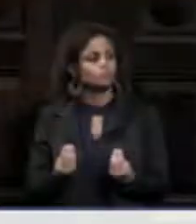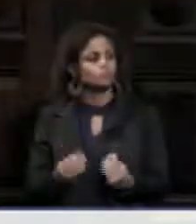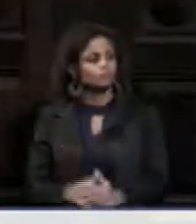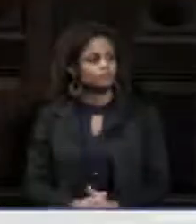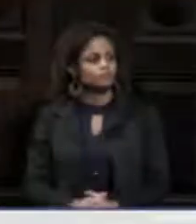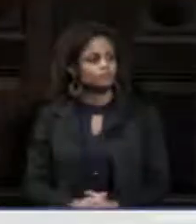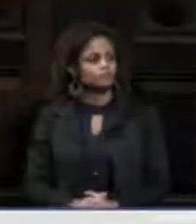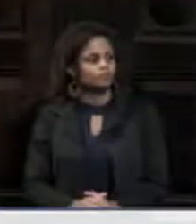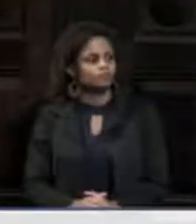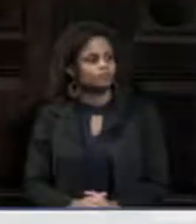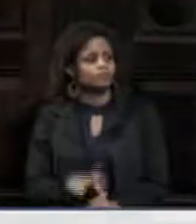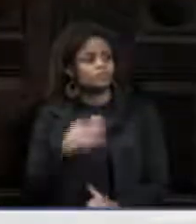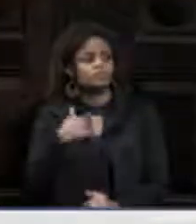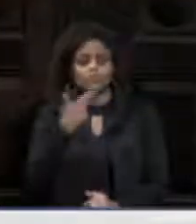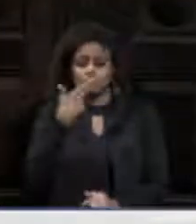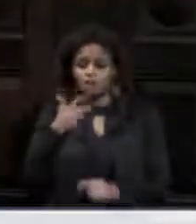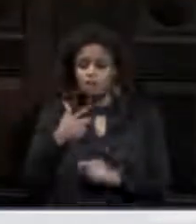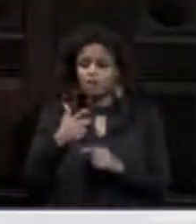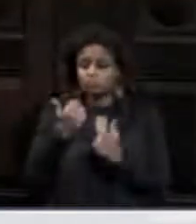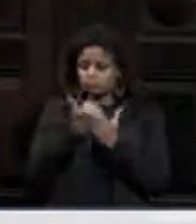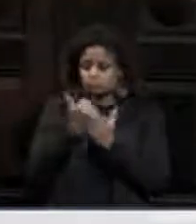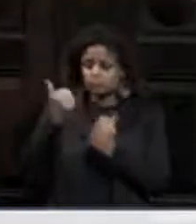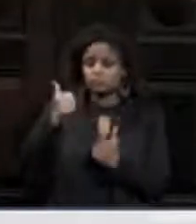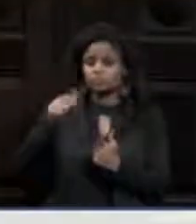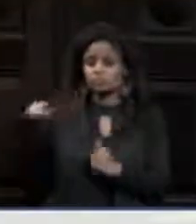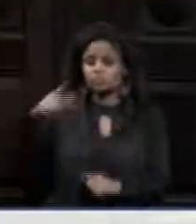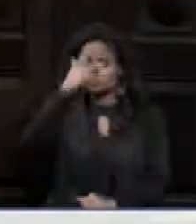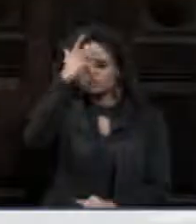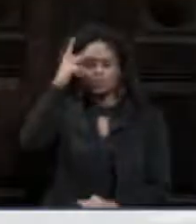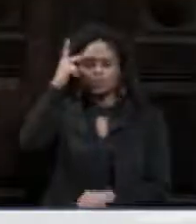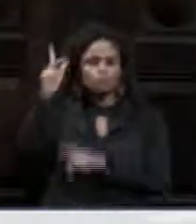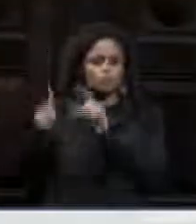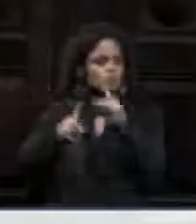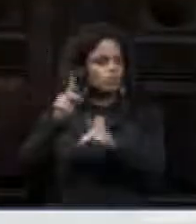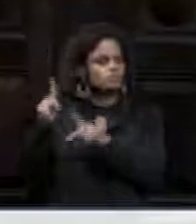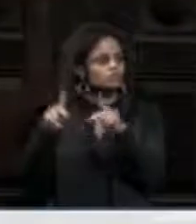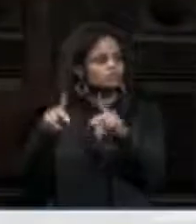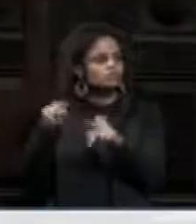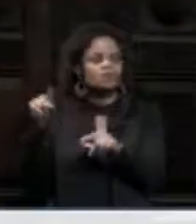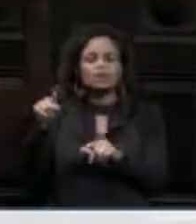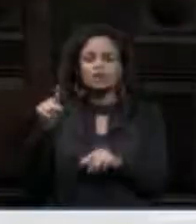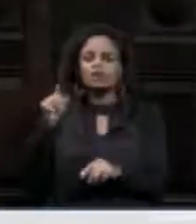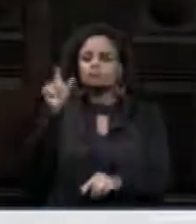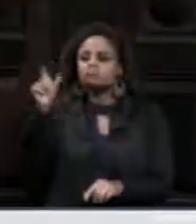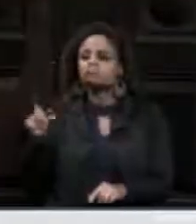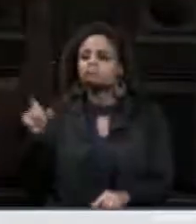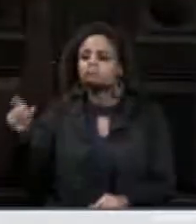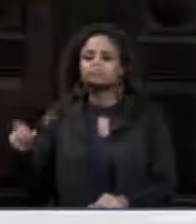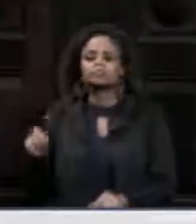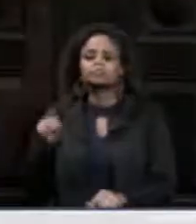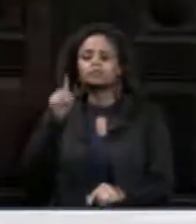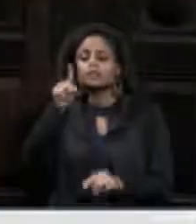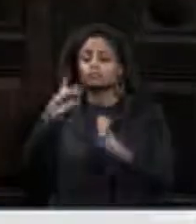Falo dos cidadãos anônimos que moram lá na comunidade de Monte Alto,